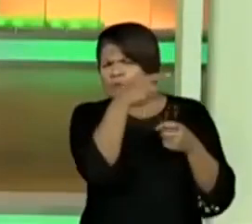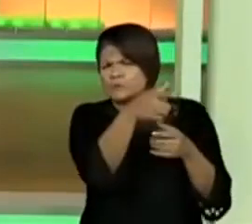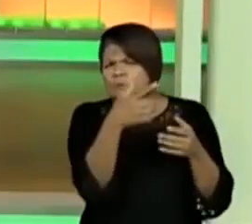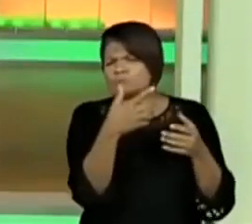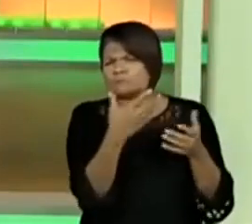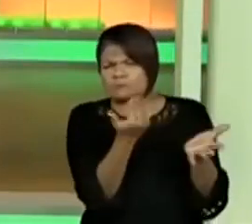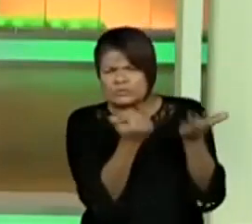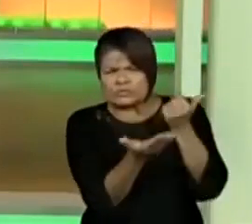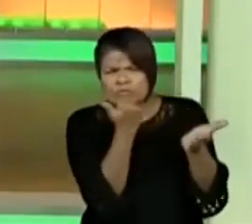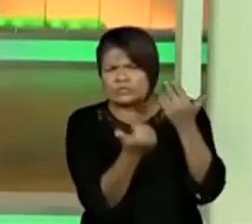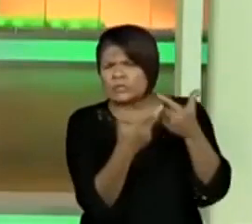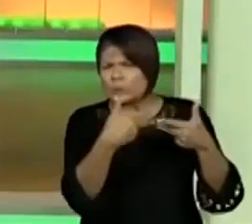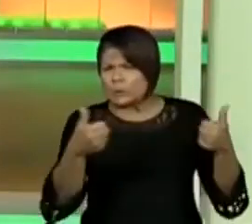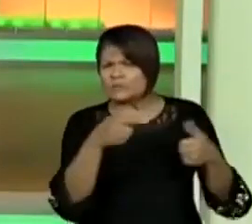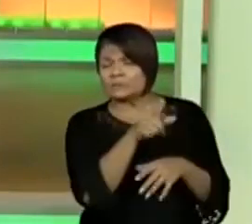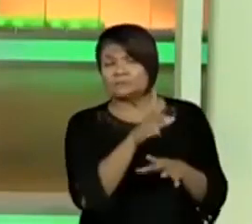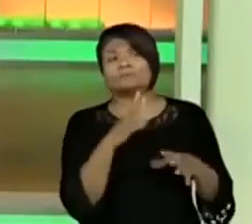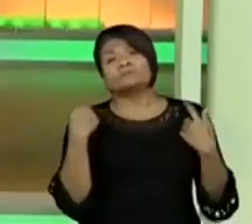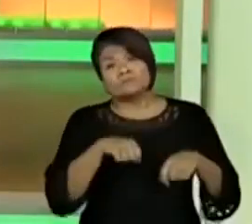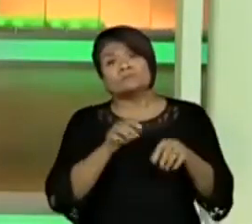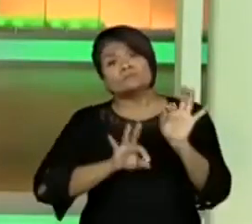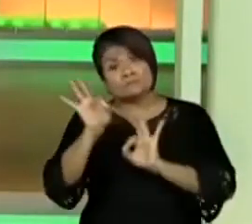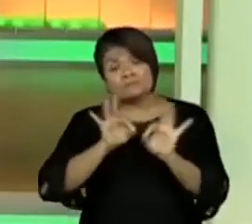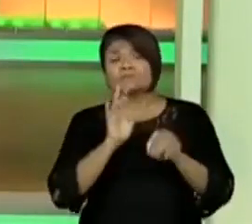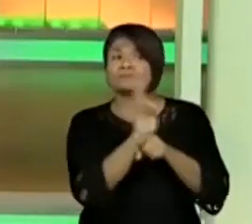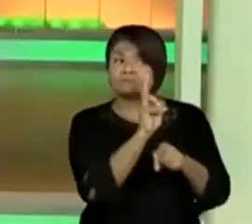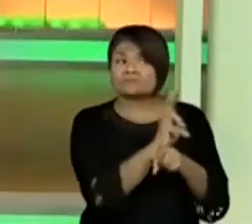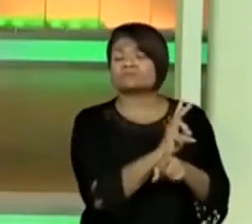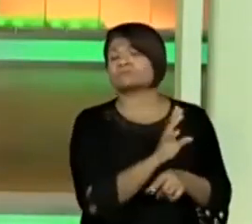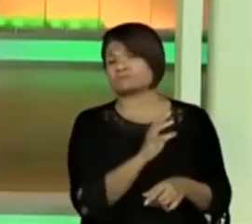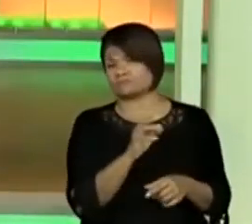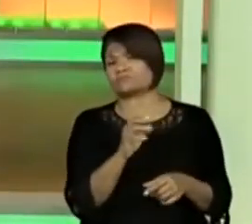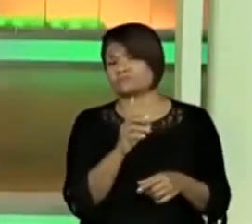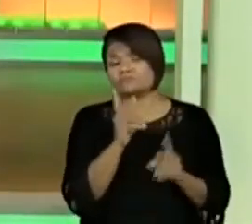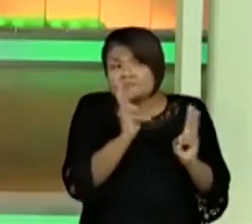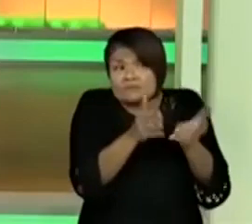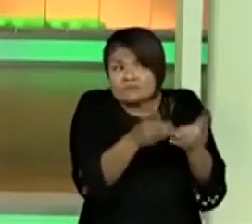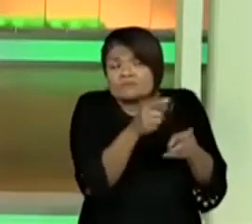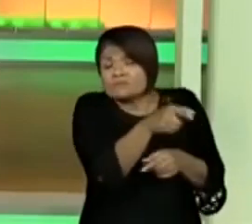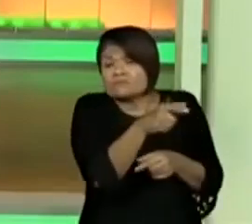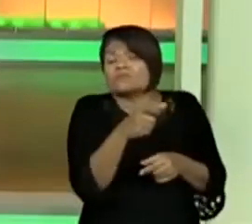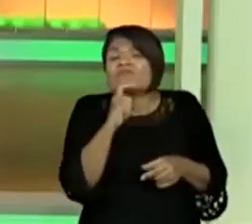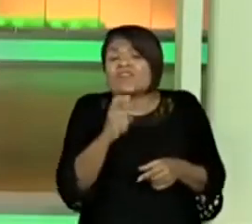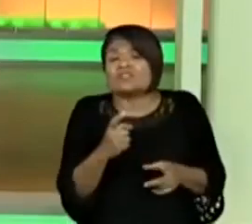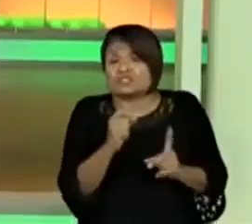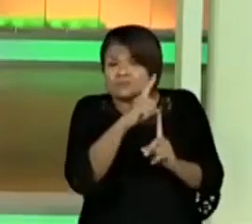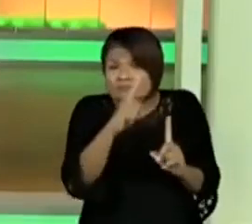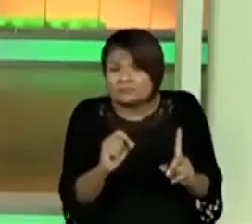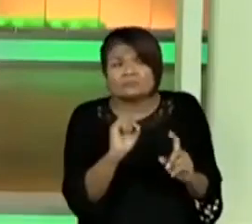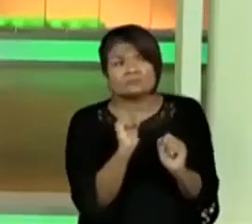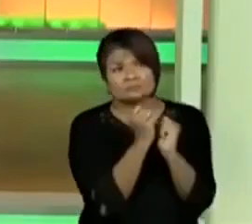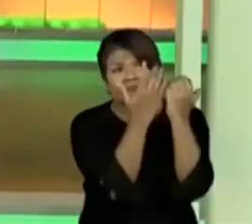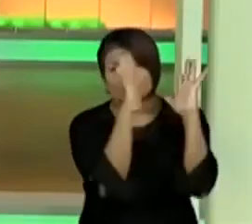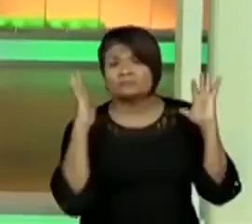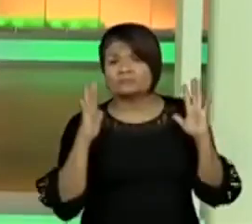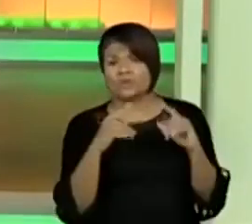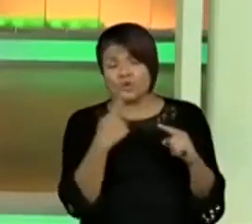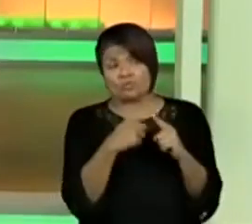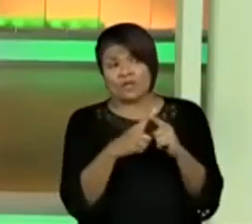projetos que têm sido feitos? Para preservar um pouquinho do verde, porque hoje em dia está muito diferente. Às vezes a exploração feita